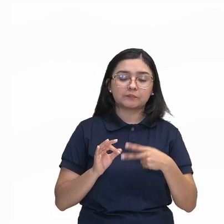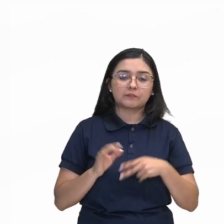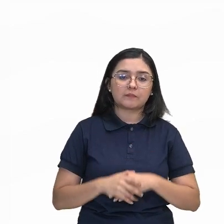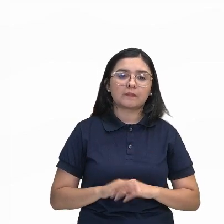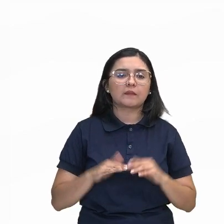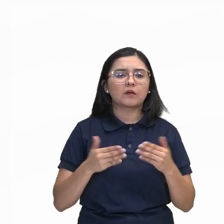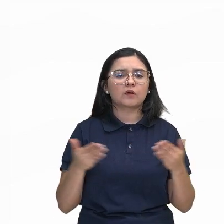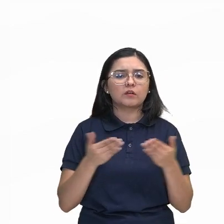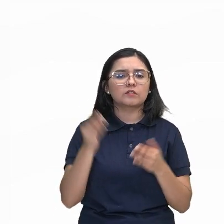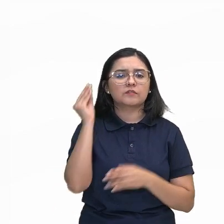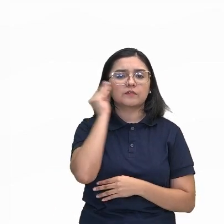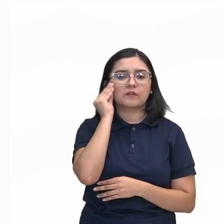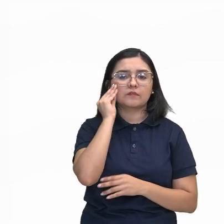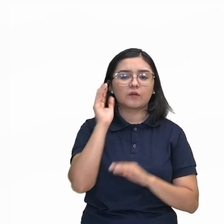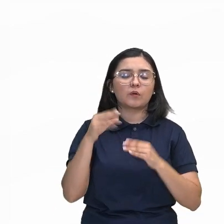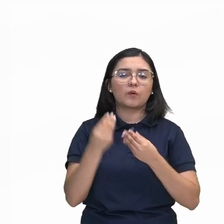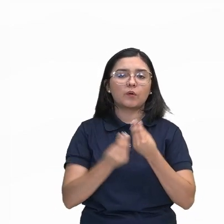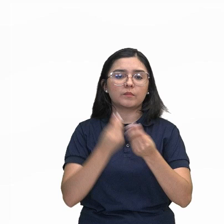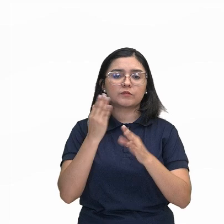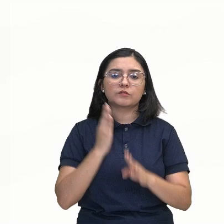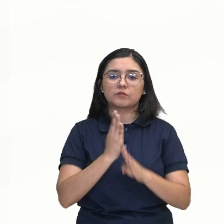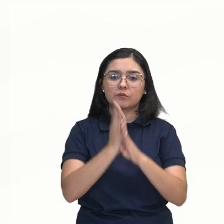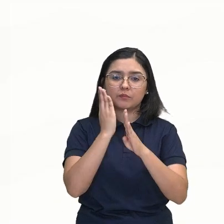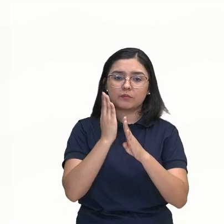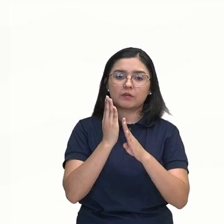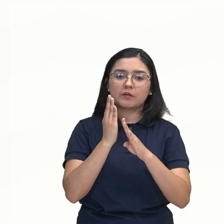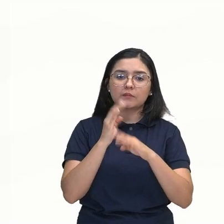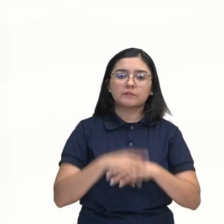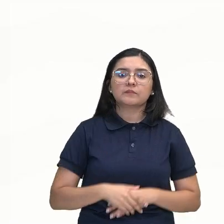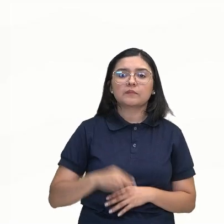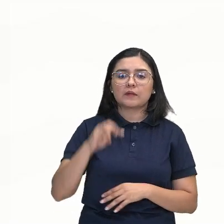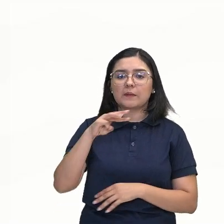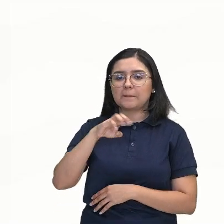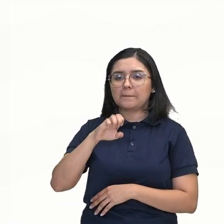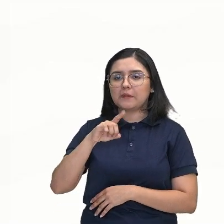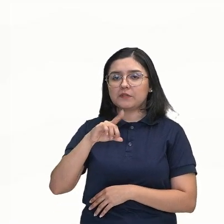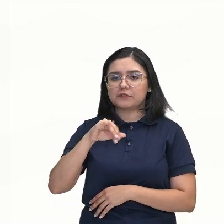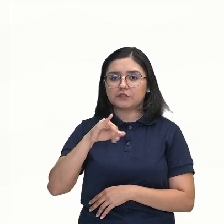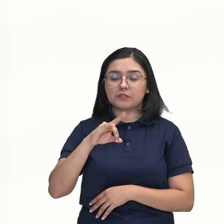é que a gente sabe a medida do ângulo interno de um polígono regular.